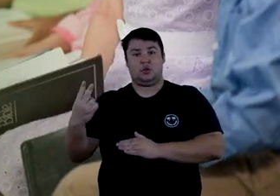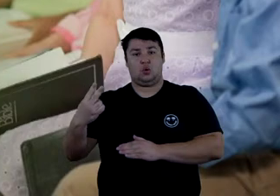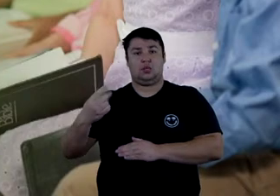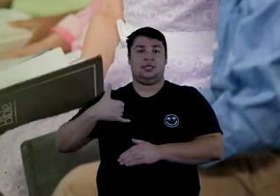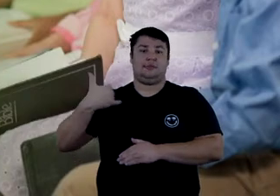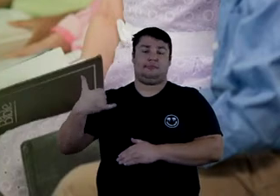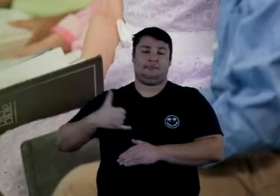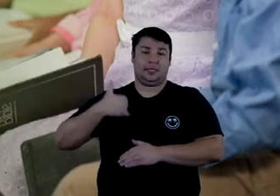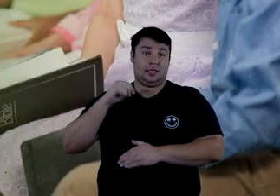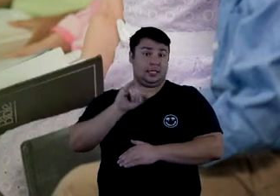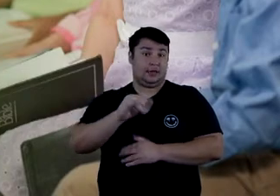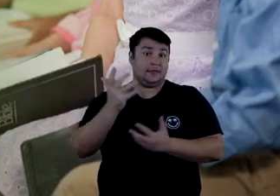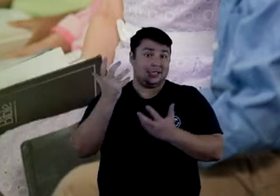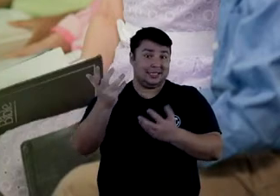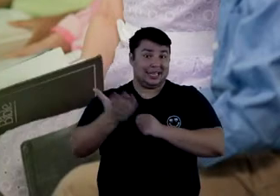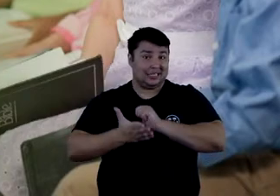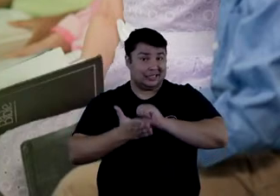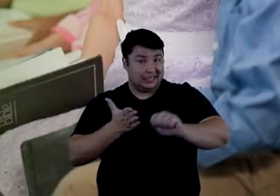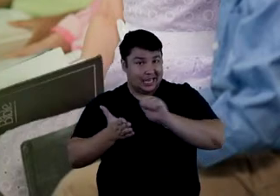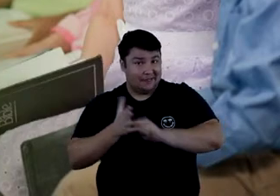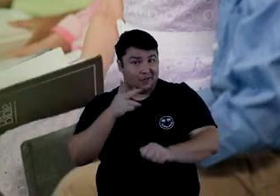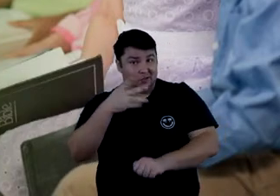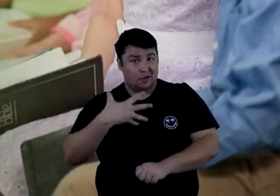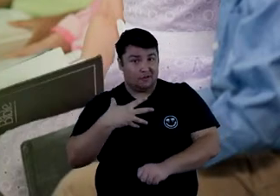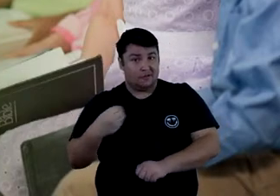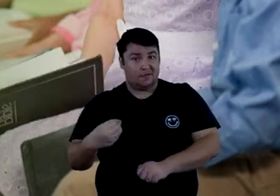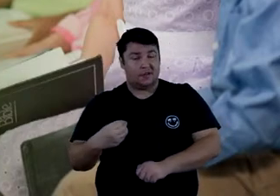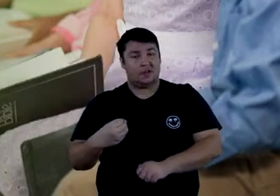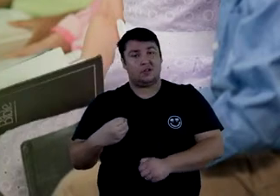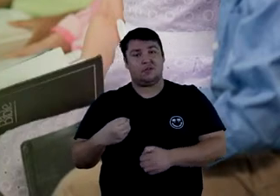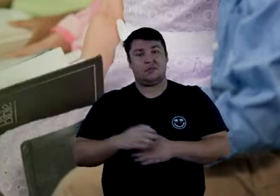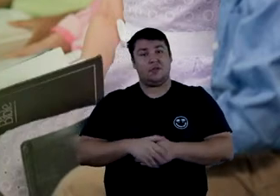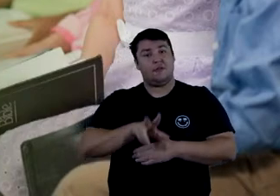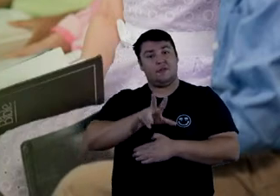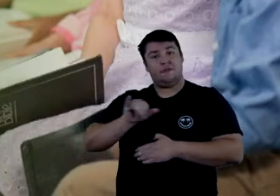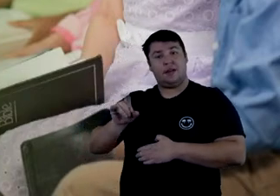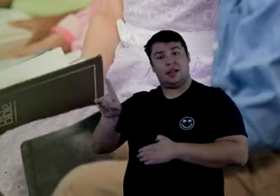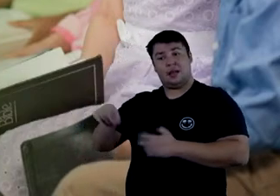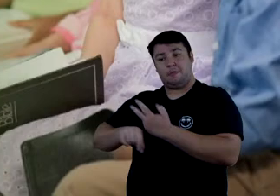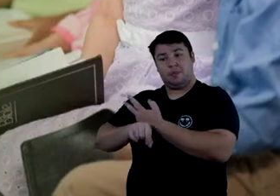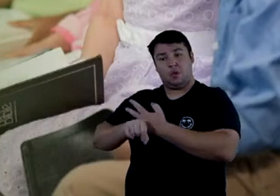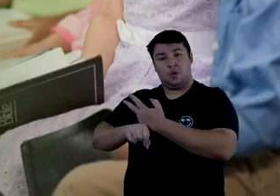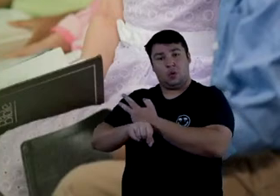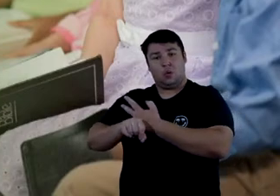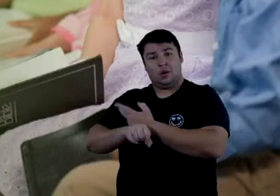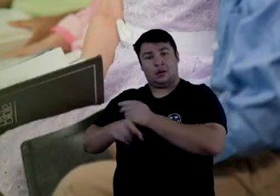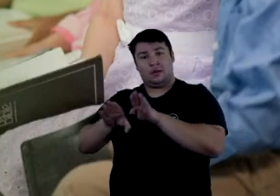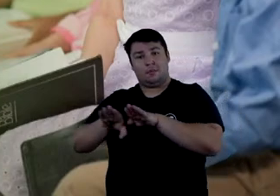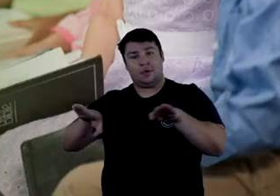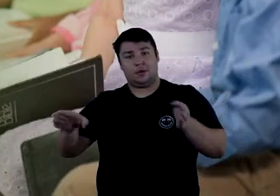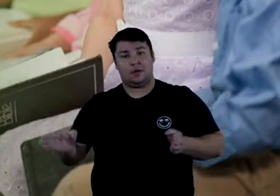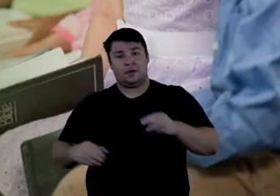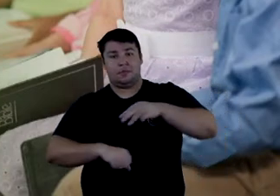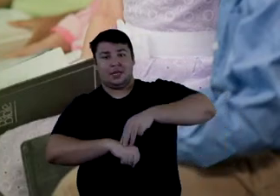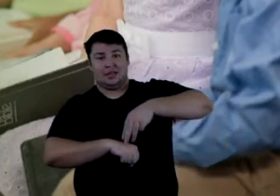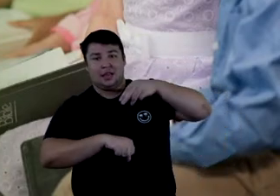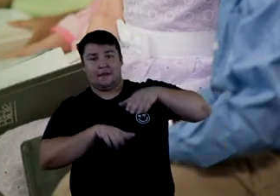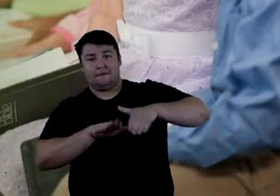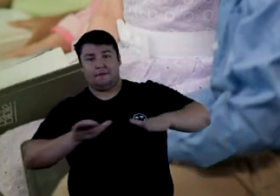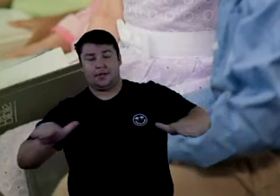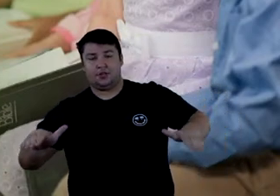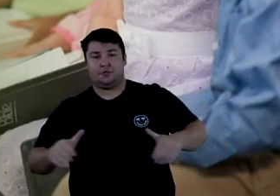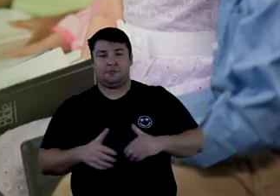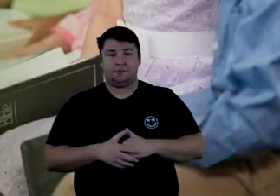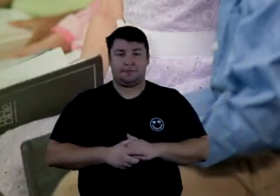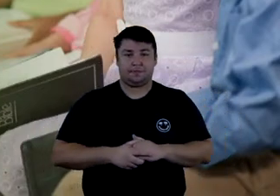anos. E se você quer inscrever o seu filho na escola de profetas, você precisa procurar as informações no balcão do Ministério